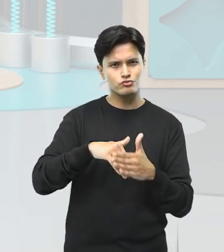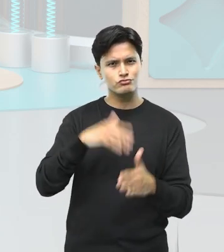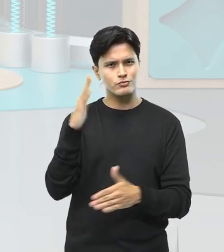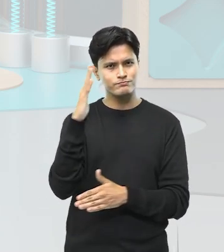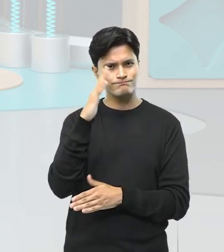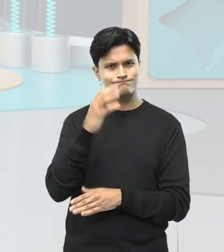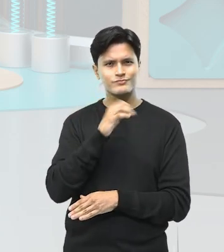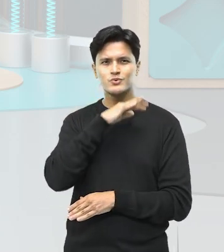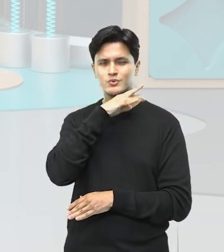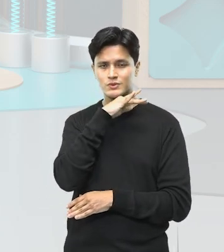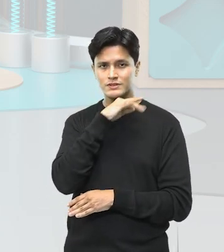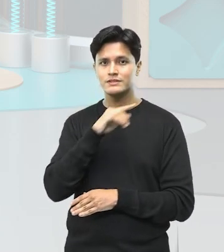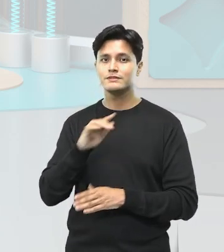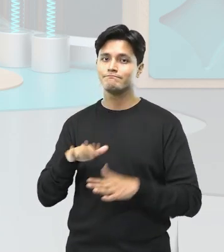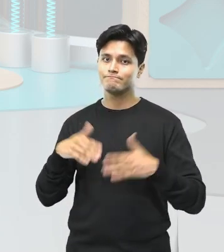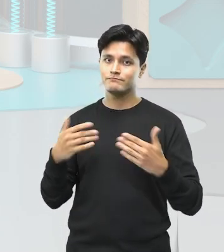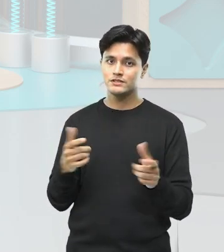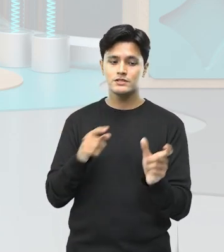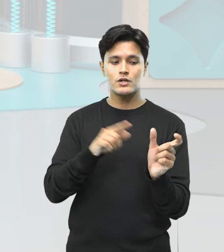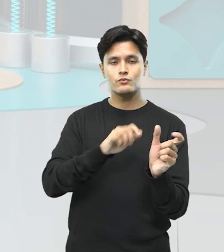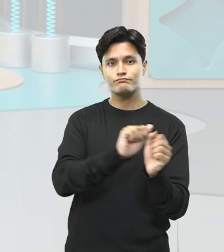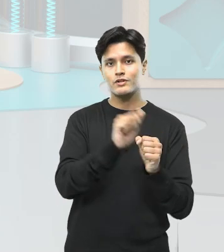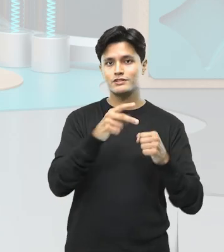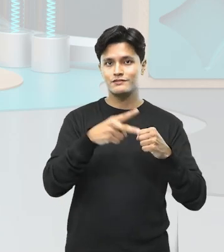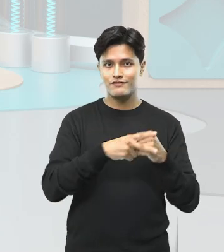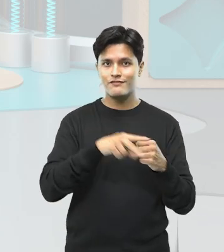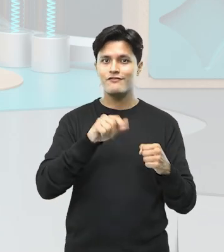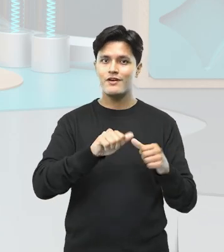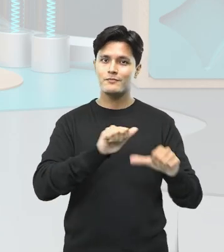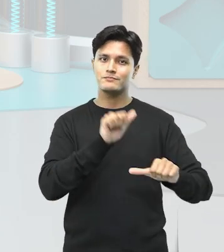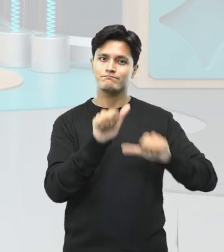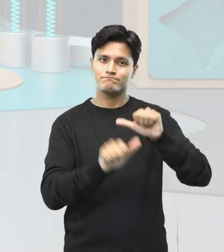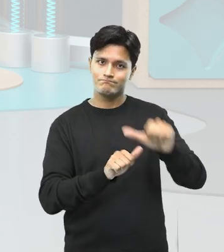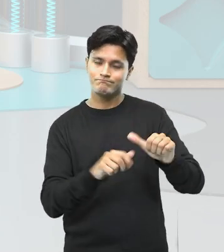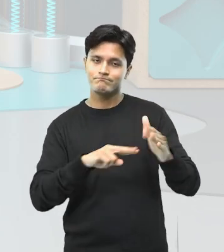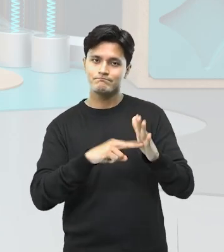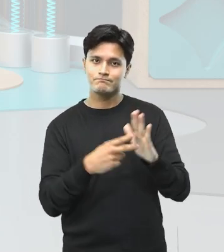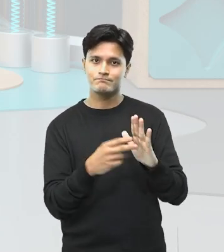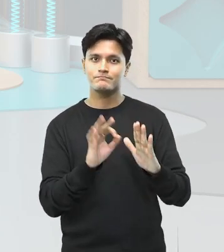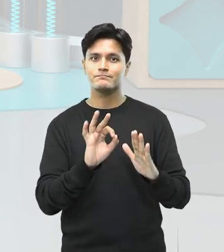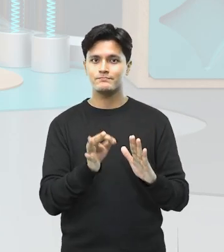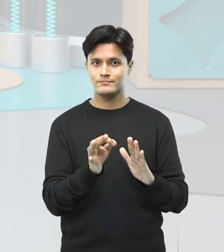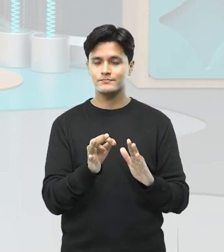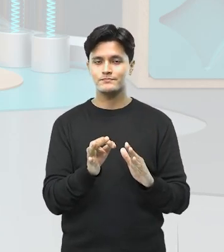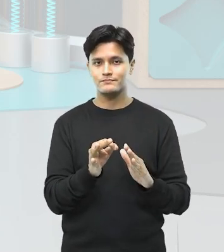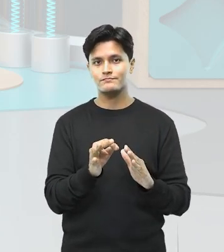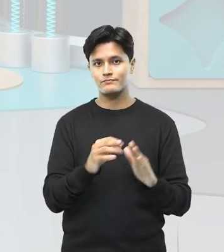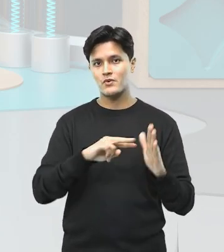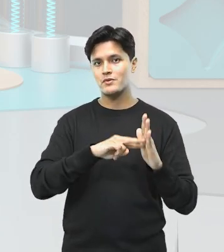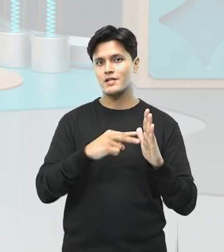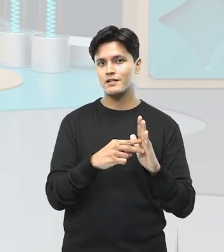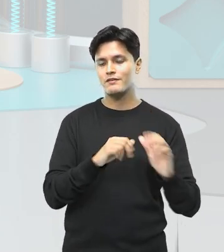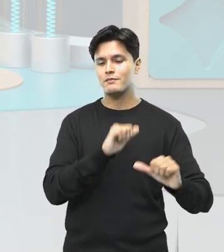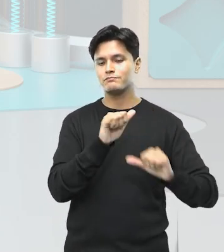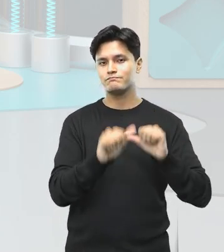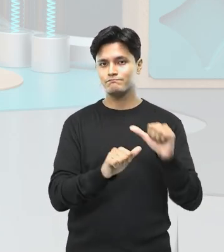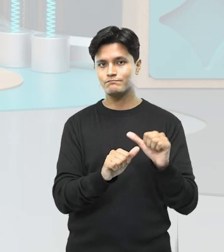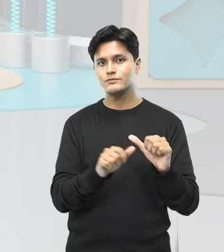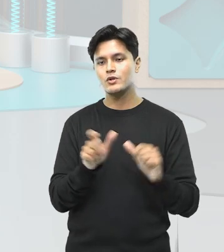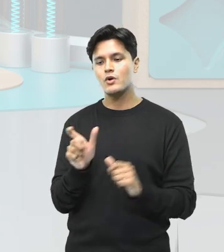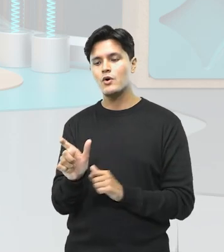mal. Esse advérbio aí foi modificado. Então, o próprio advérbio alterou o sentido de um